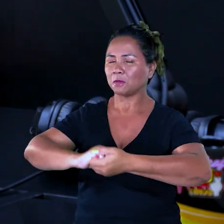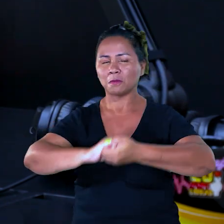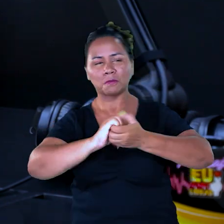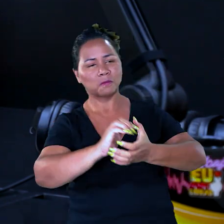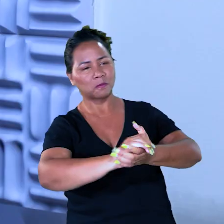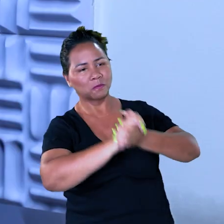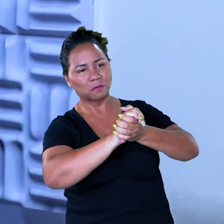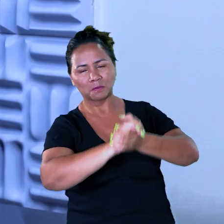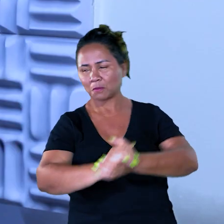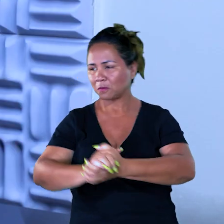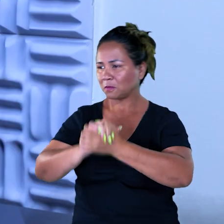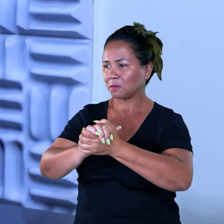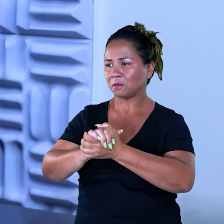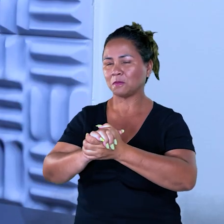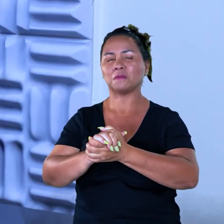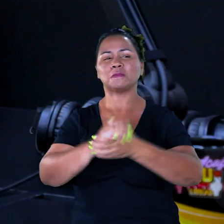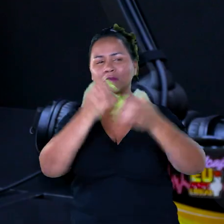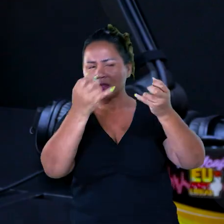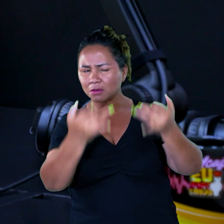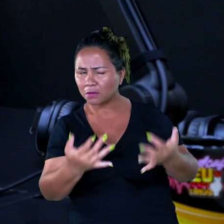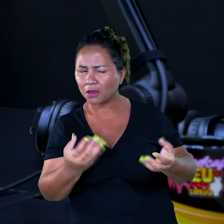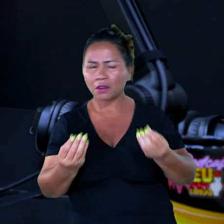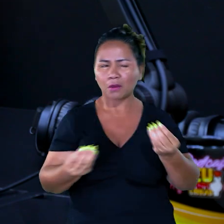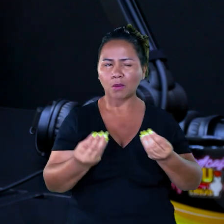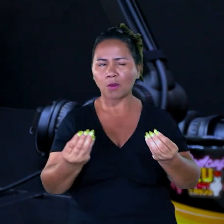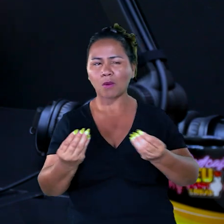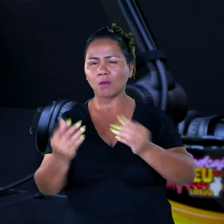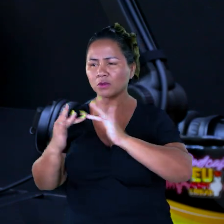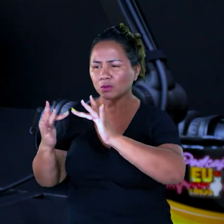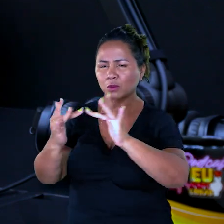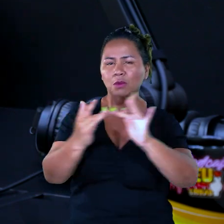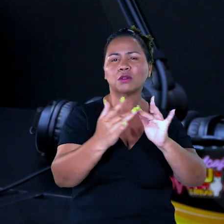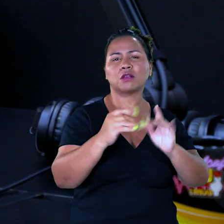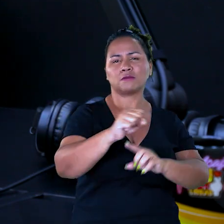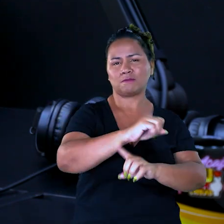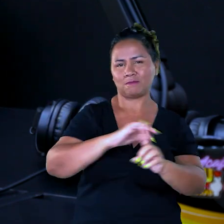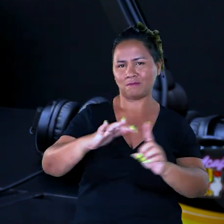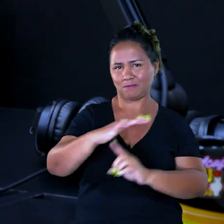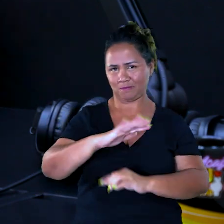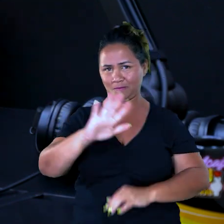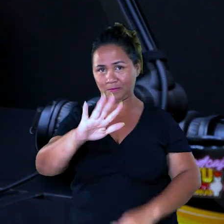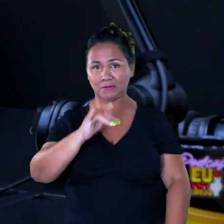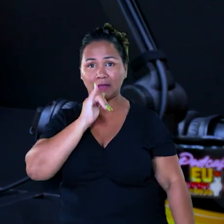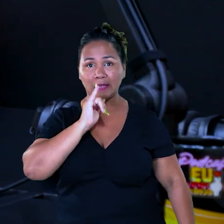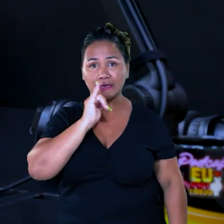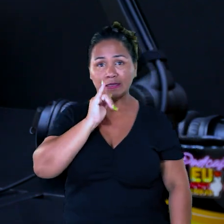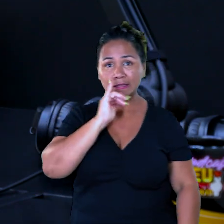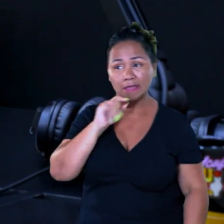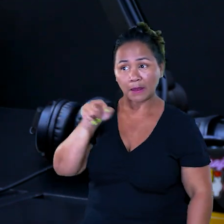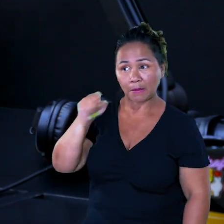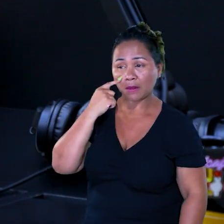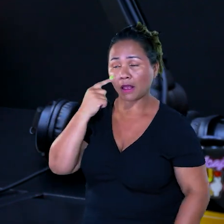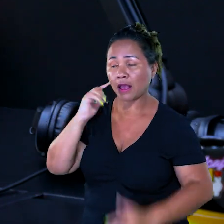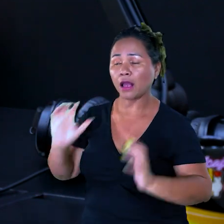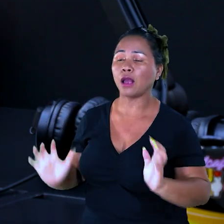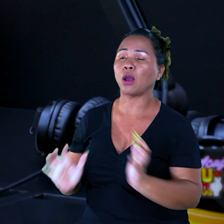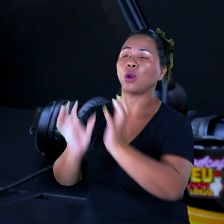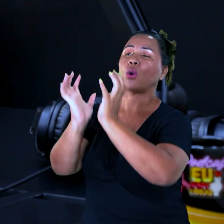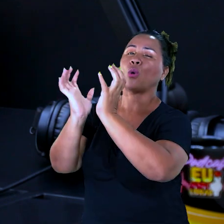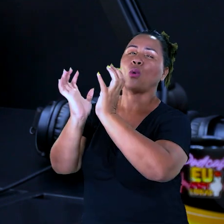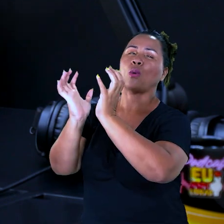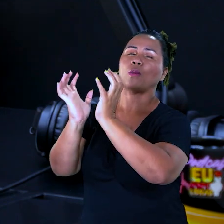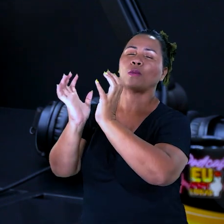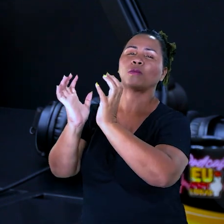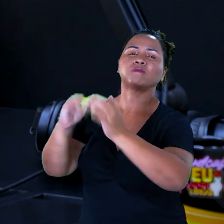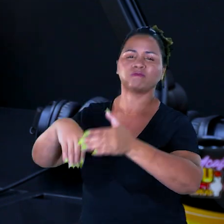o mundo dele em volta, né? Você consegue Então, eu trabalhar trabalho mais a essas... questão, por exemplo, tá passando futebol, né? Tá passando a Copa do Mundo, exemplo, né? Então, a gente